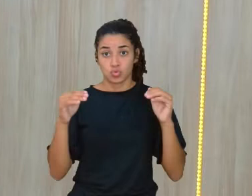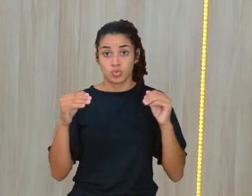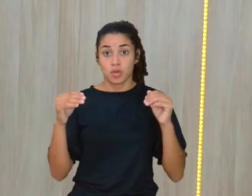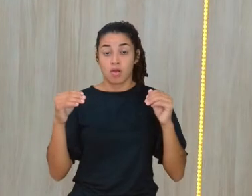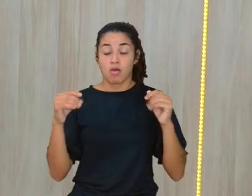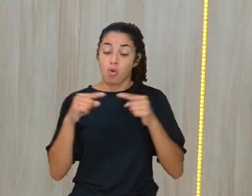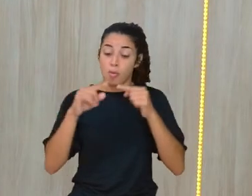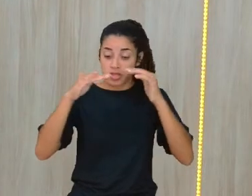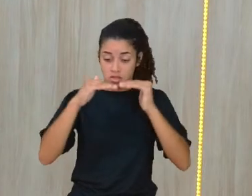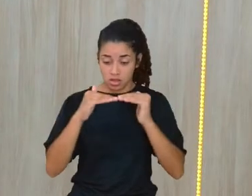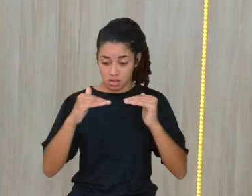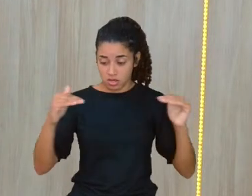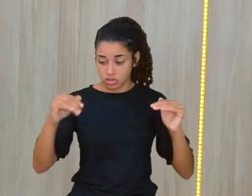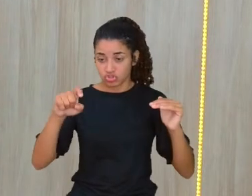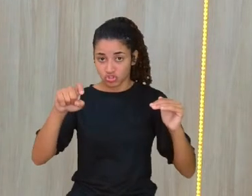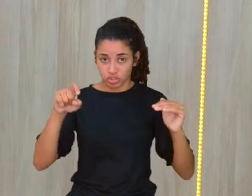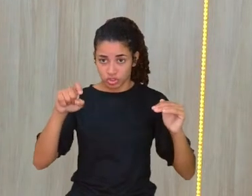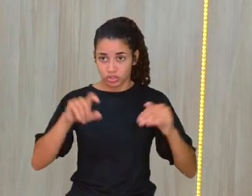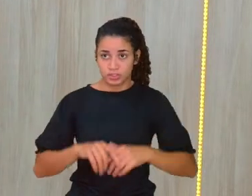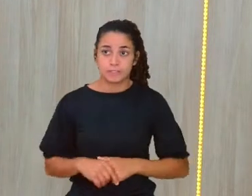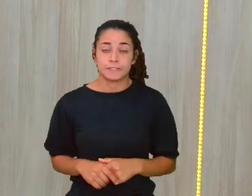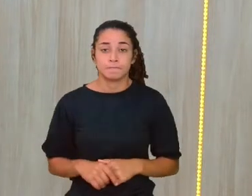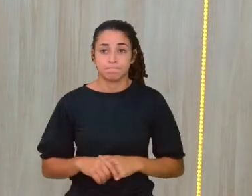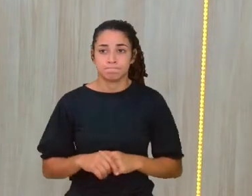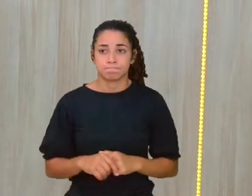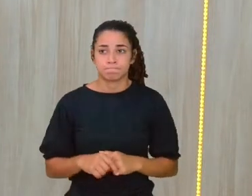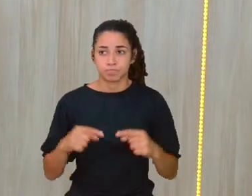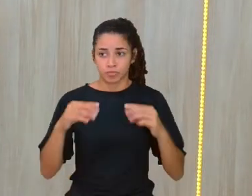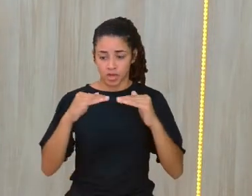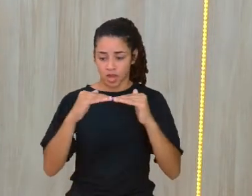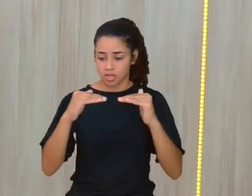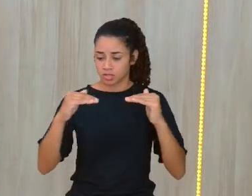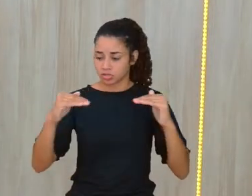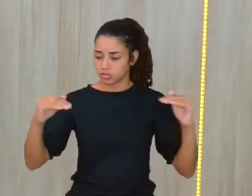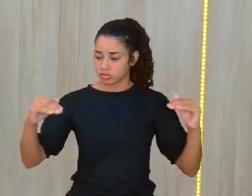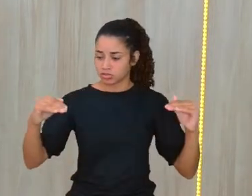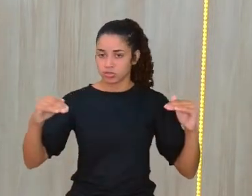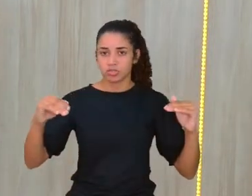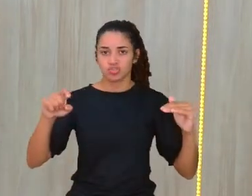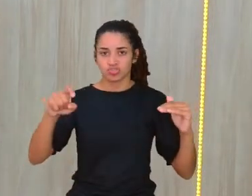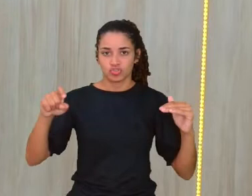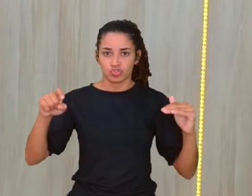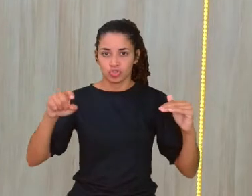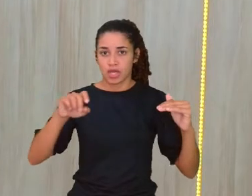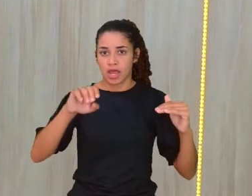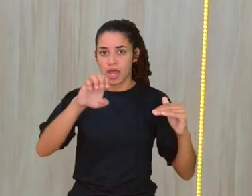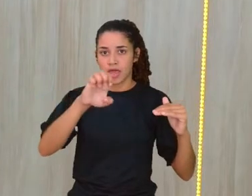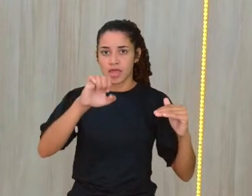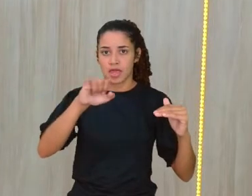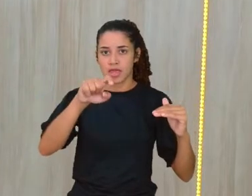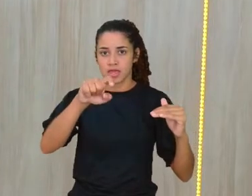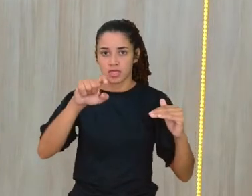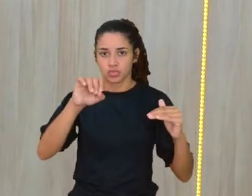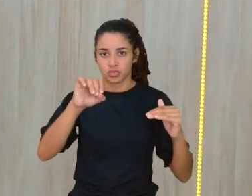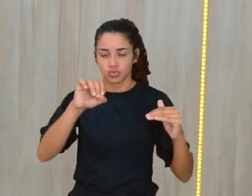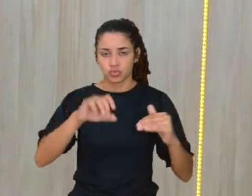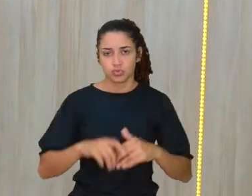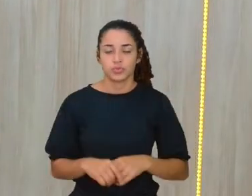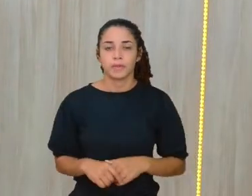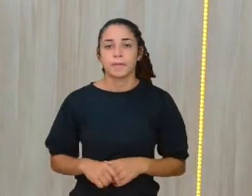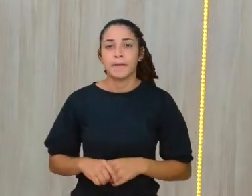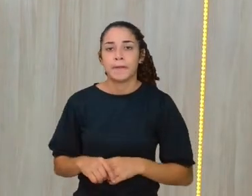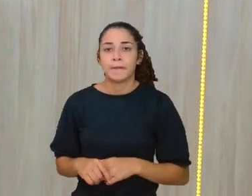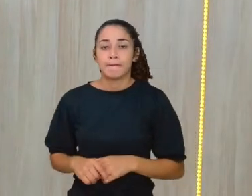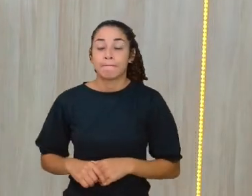eixo X, ou seja, ao eixo horizontal, que se chama eixo das